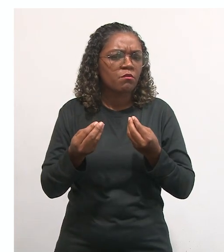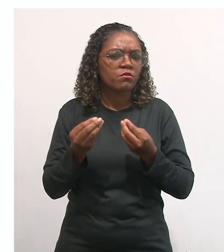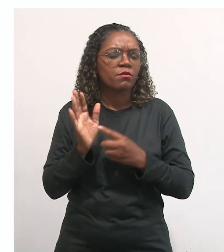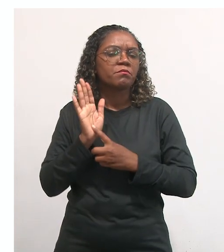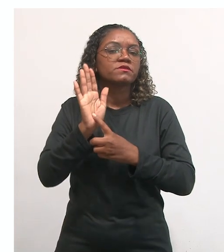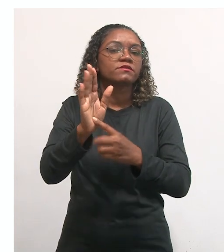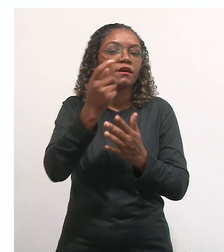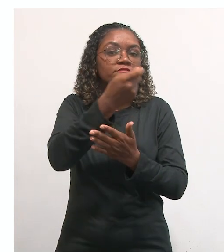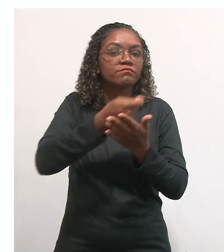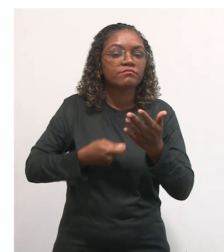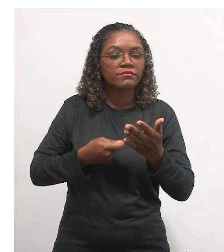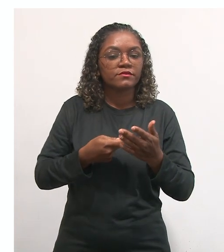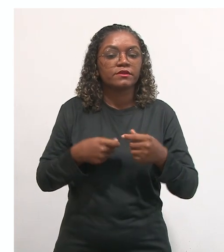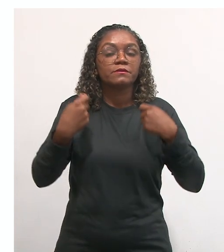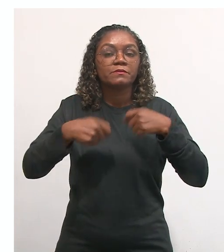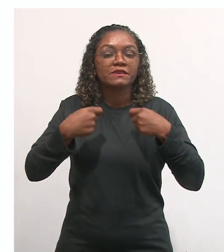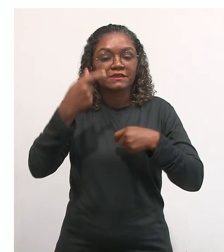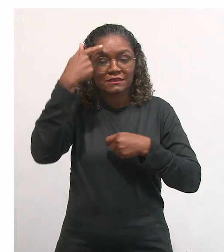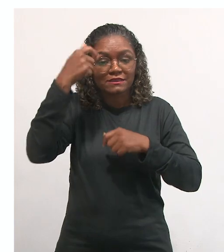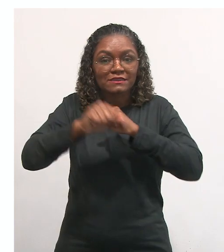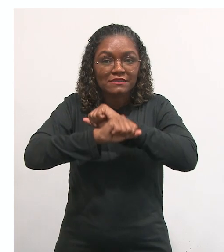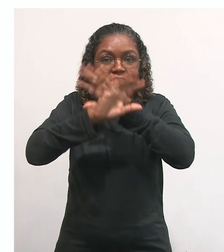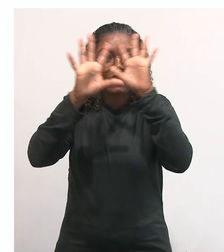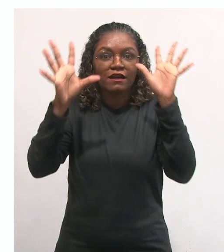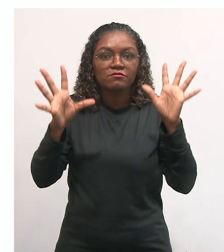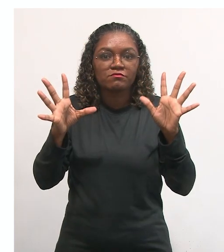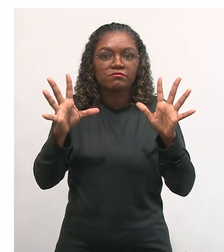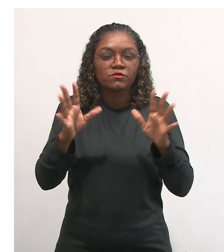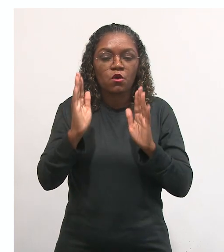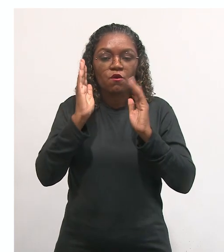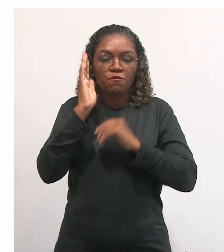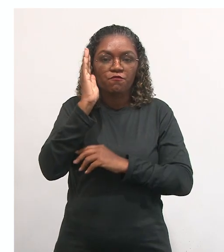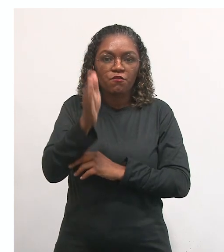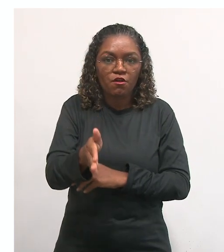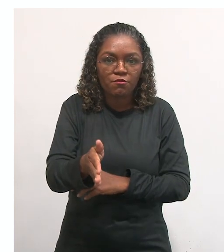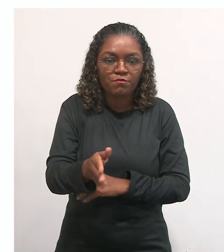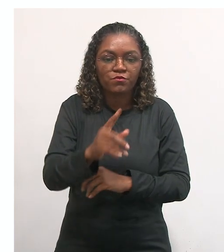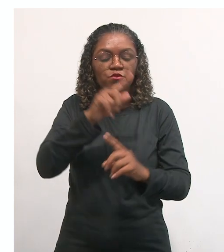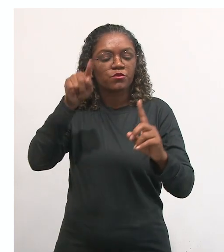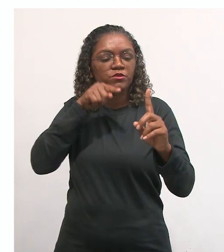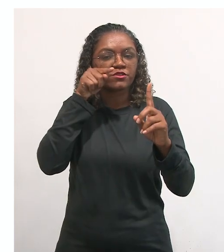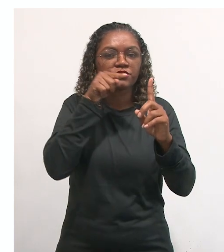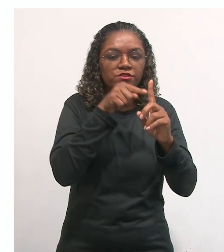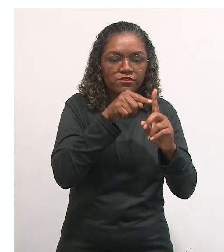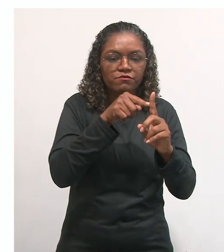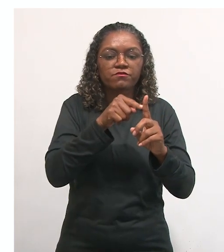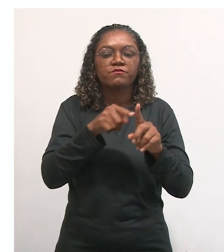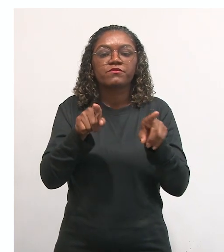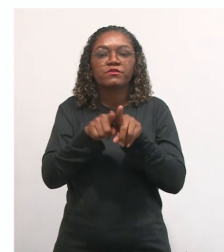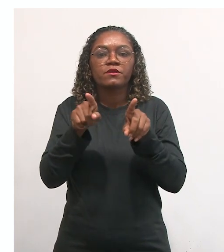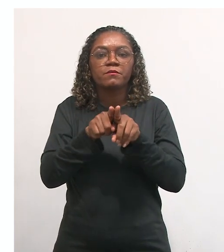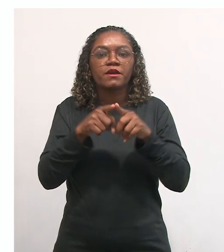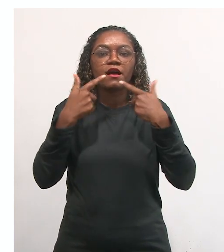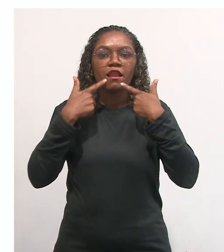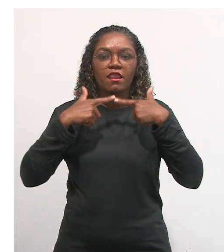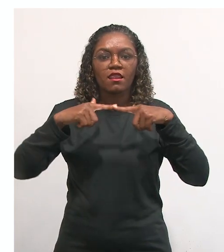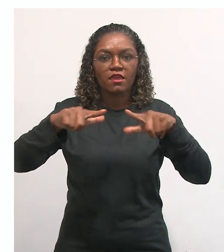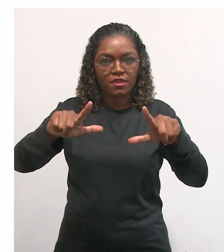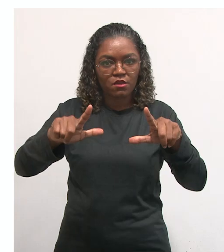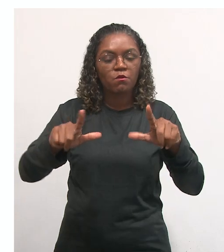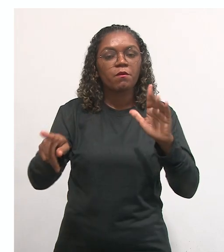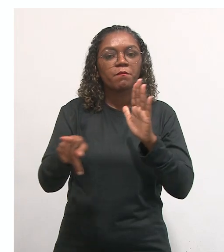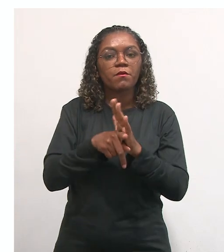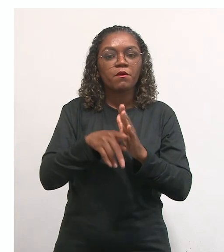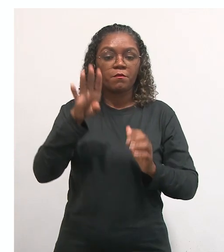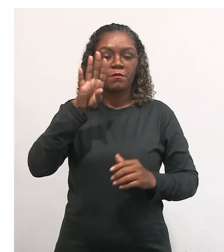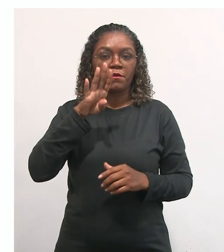ter clareza ele precisa ser conciso né ele ele precisa estar dentro do pão da língua brasileira o